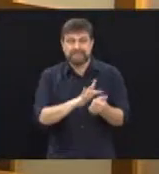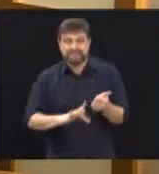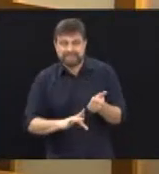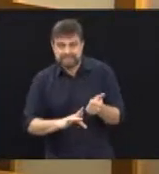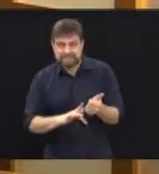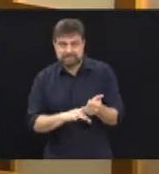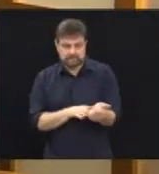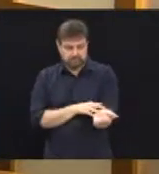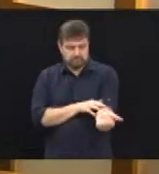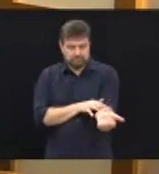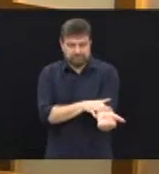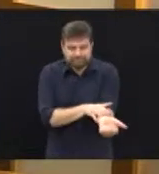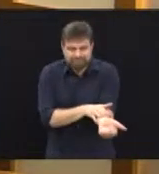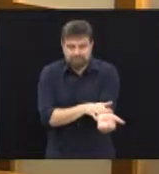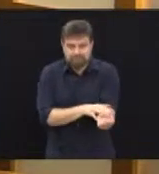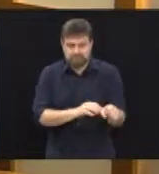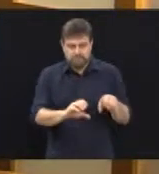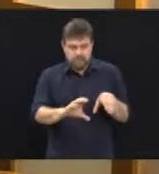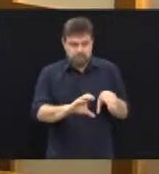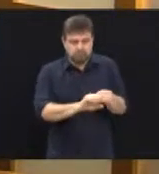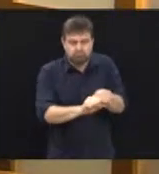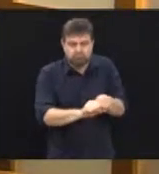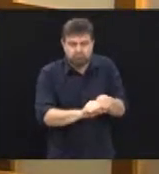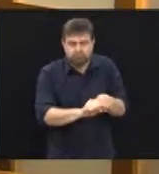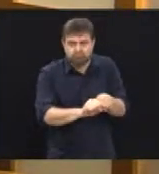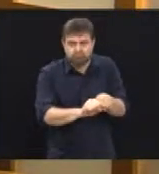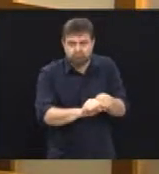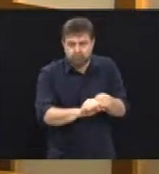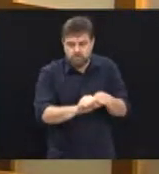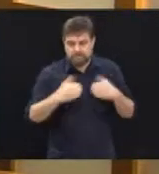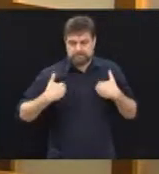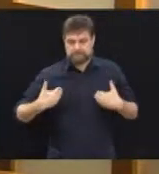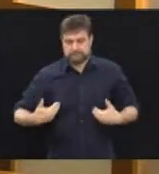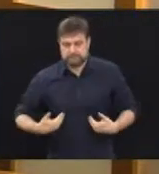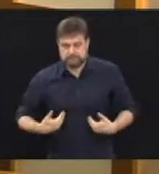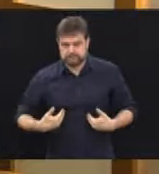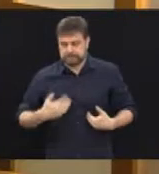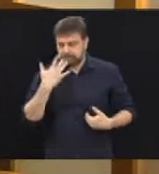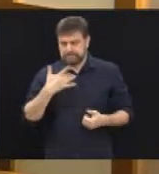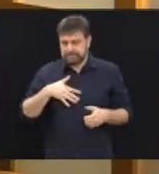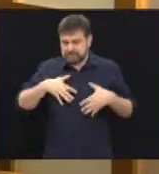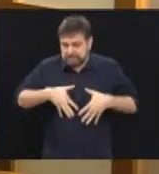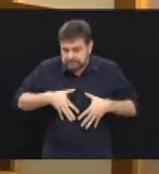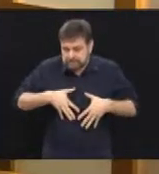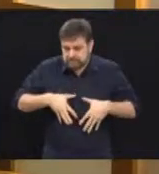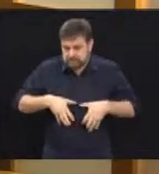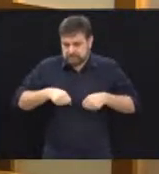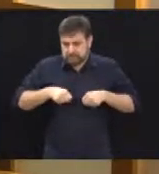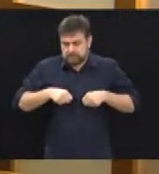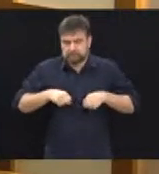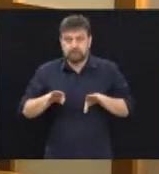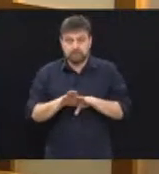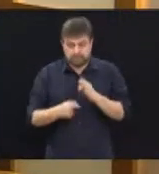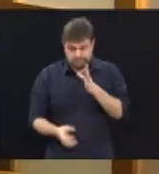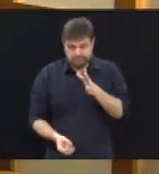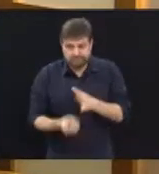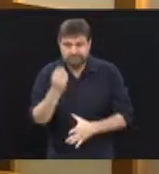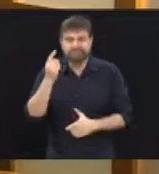o risco de você ter algum vaso obstruído no organismo, que em algumas situações eles são